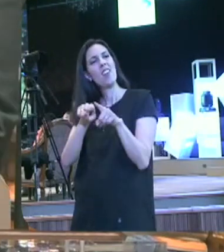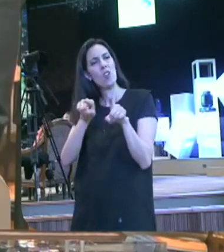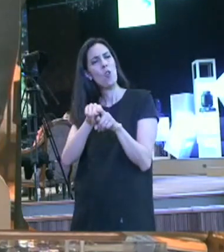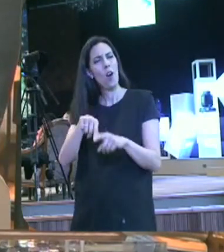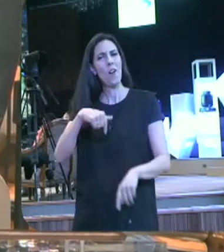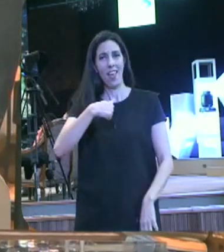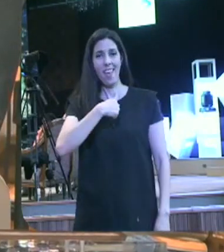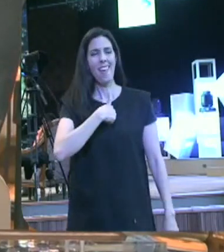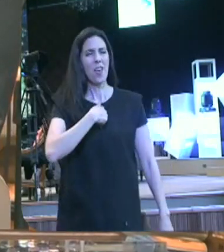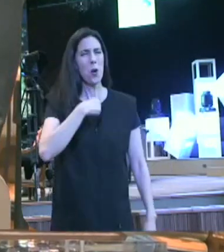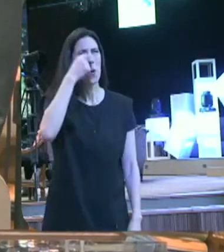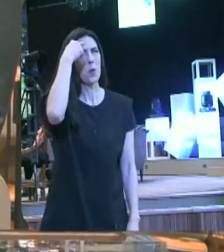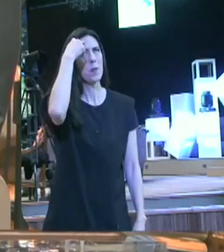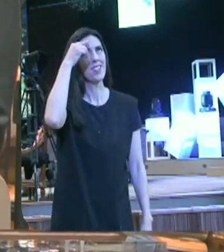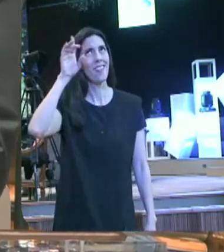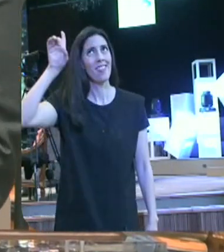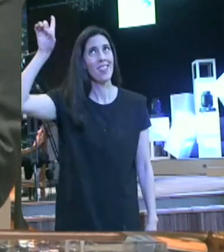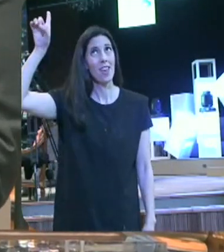no peito